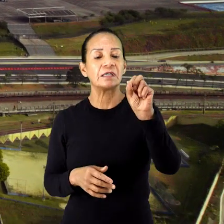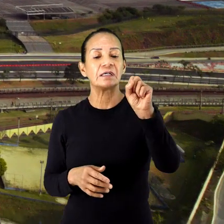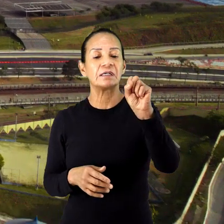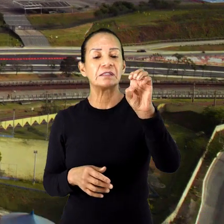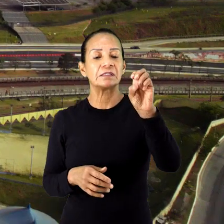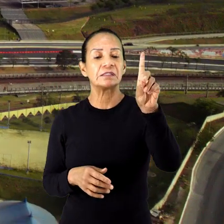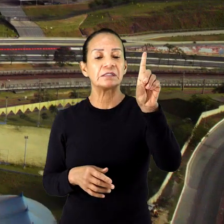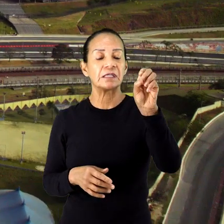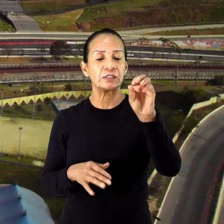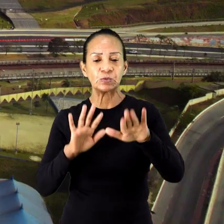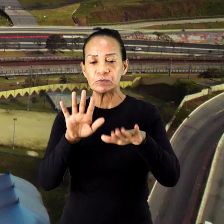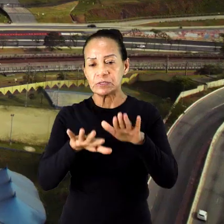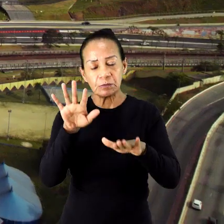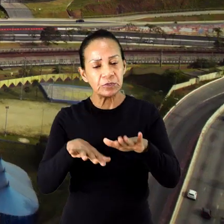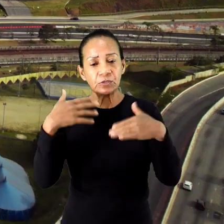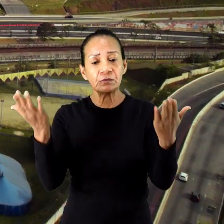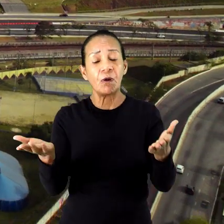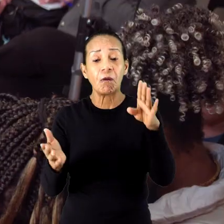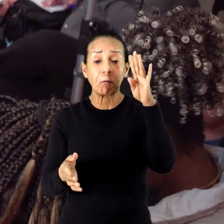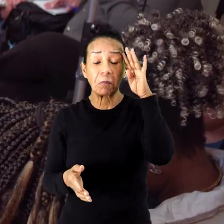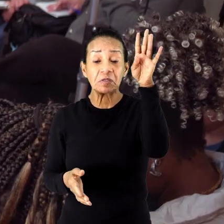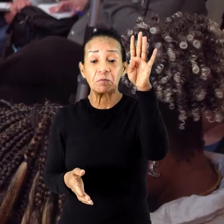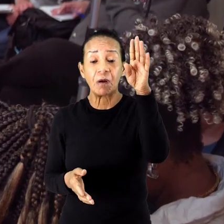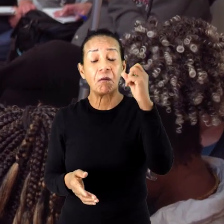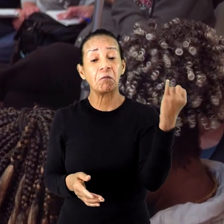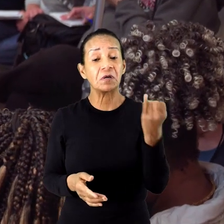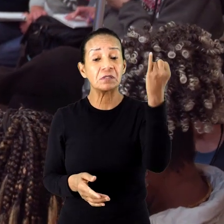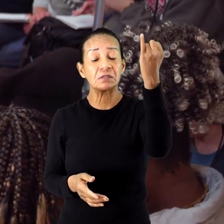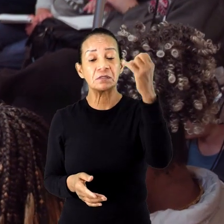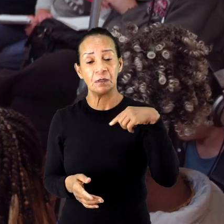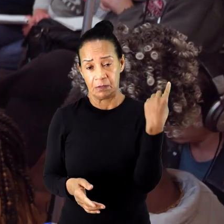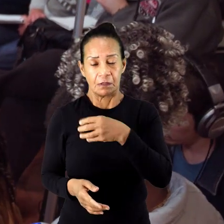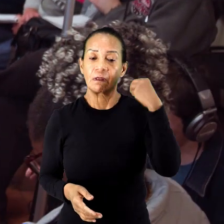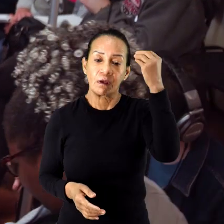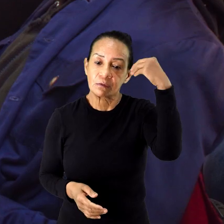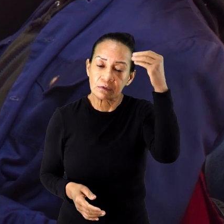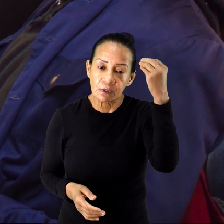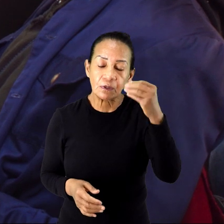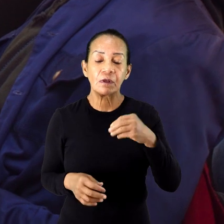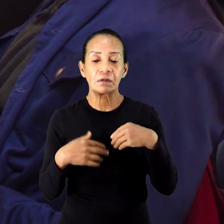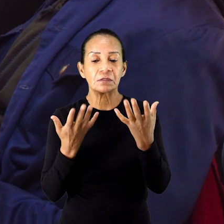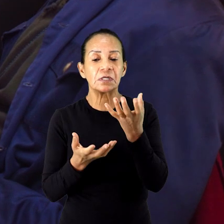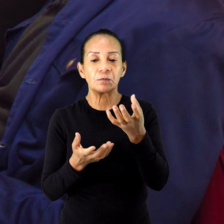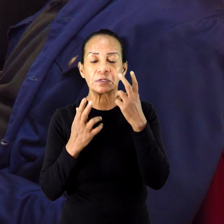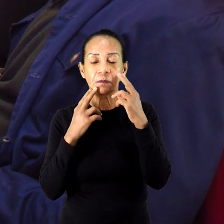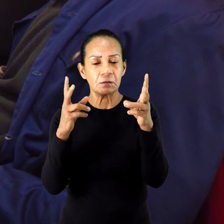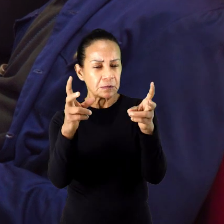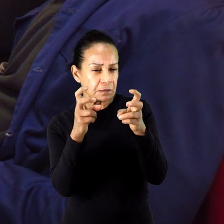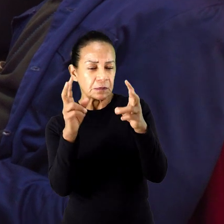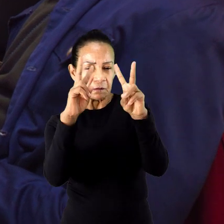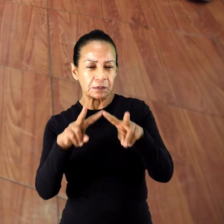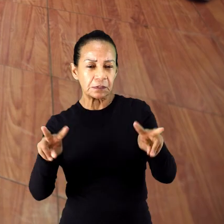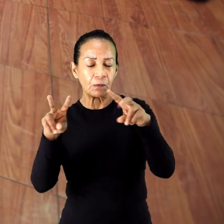sede, eu acho que tudo depende muito de qual a sua finalidade. Pra gente era um sonho mesmo. E aí a gente fez tipo essa coisa missão